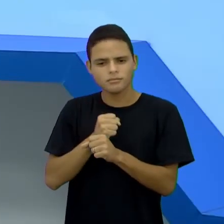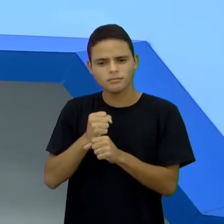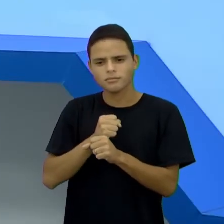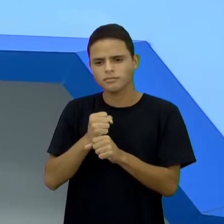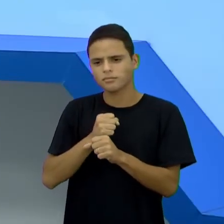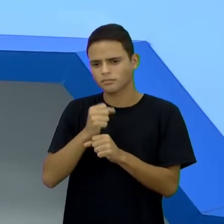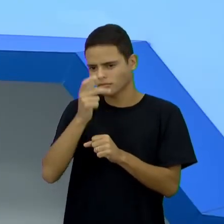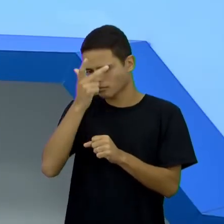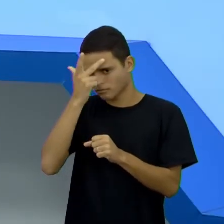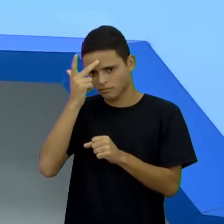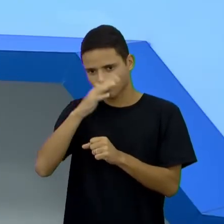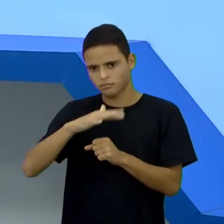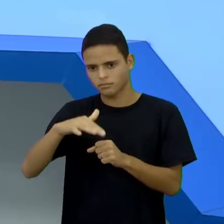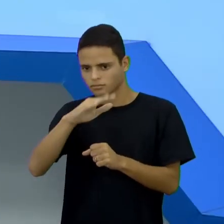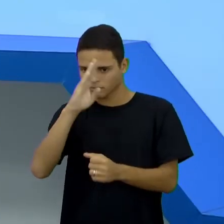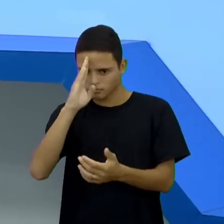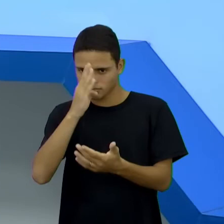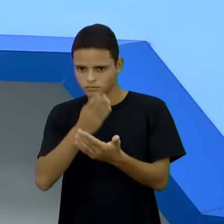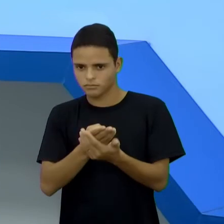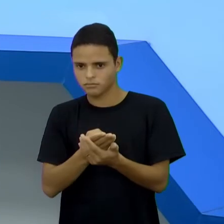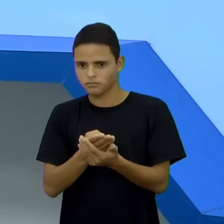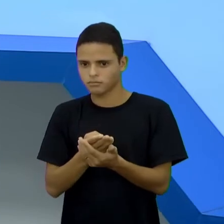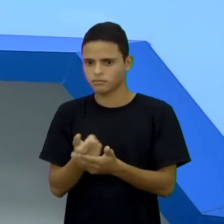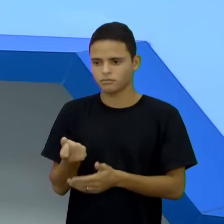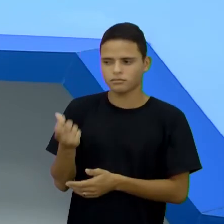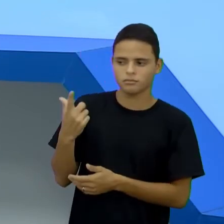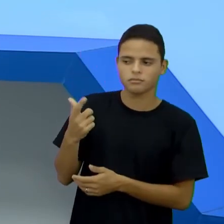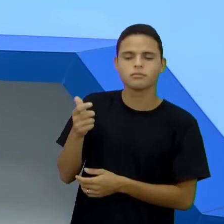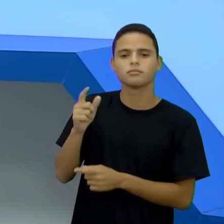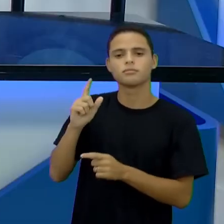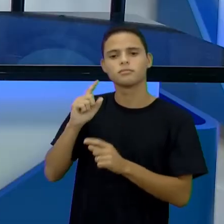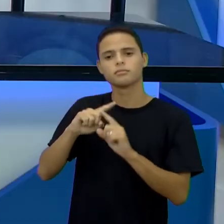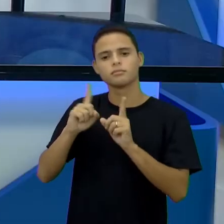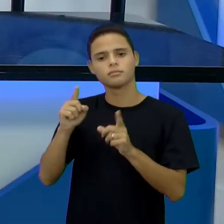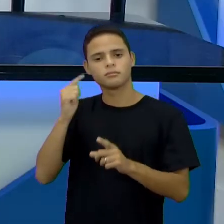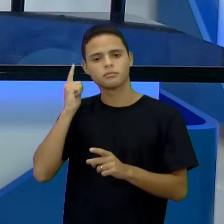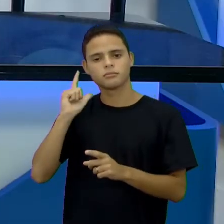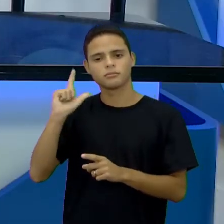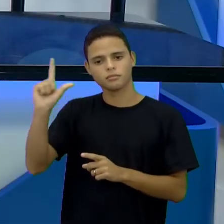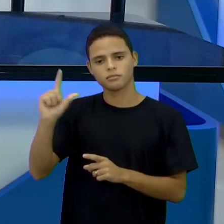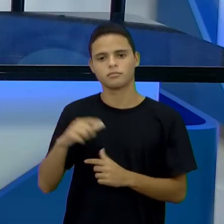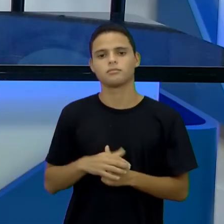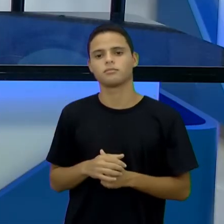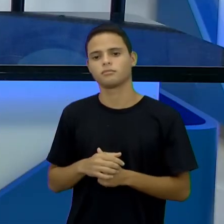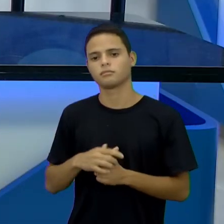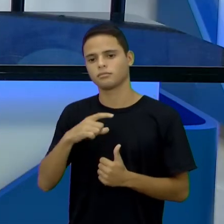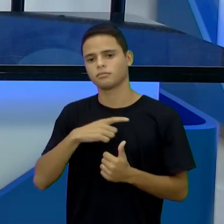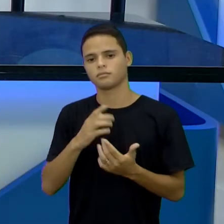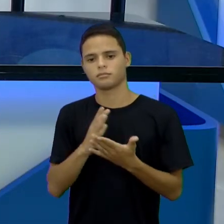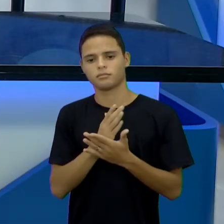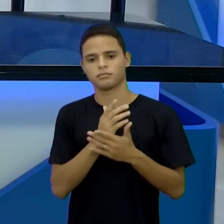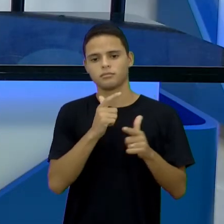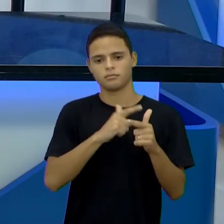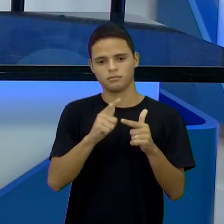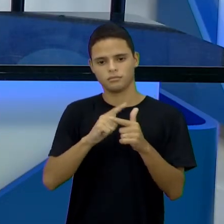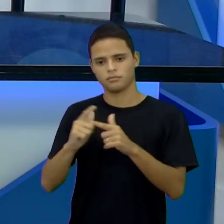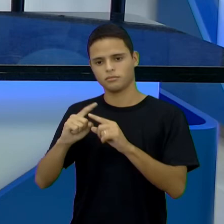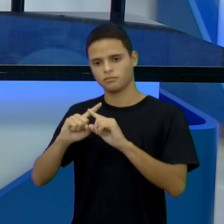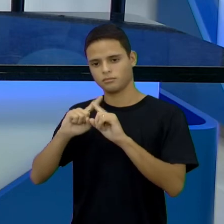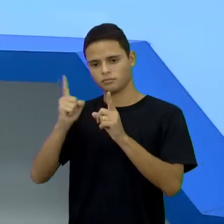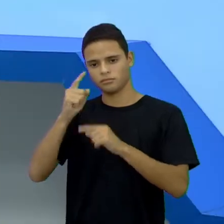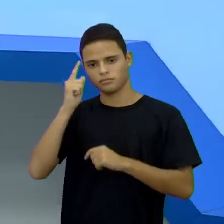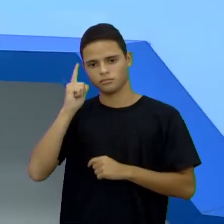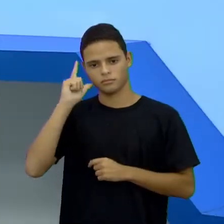da minha família, deles olharem e falar assim, ela é esquisita, mas deu certo. Não tem uns desvios, mas